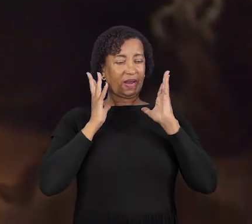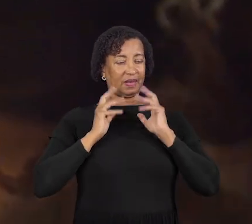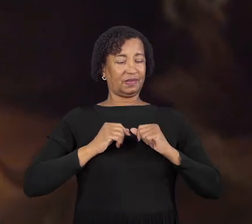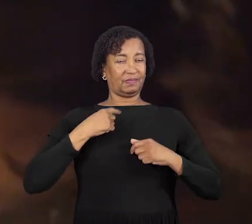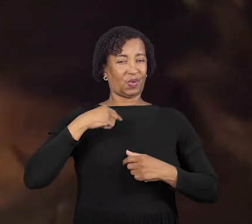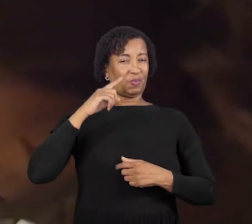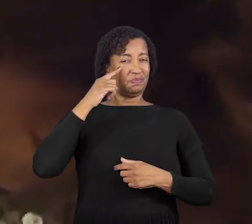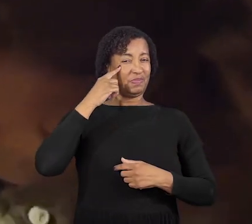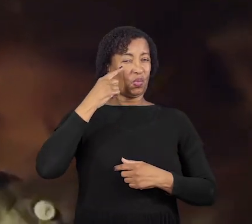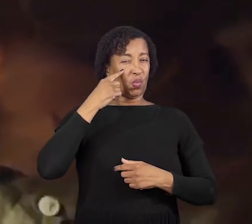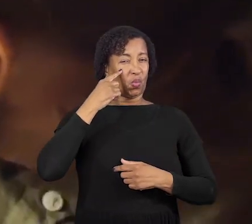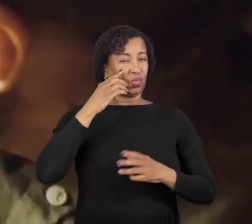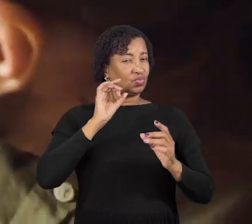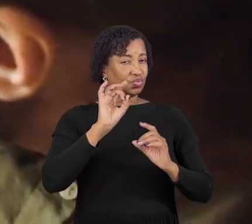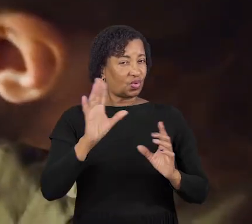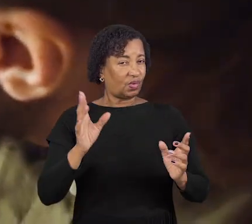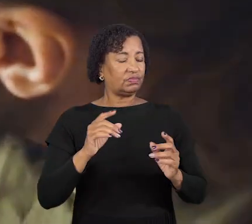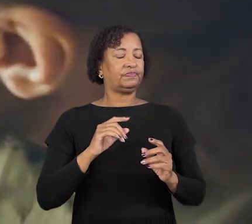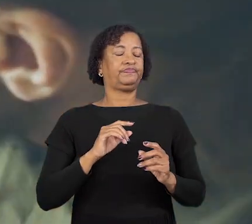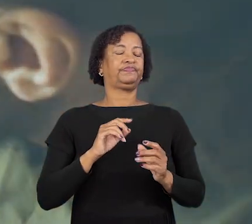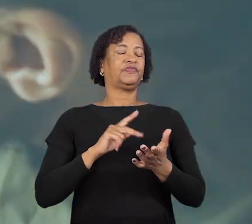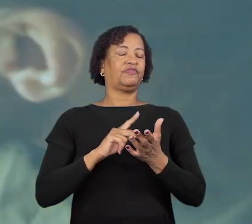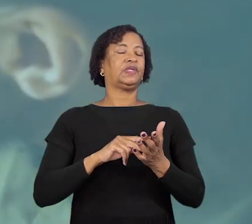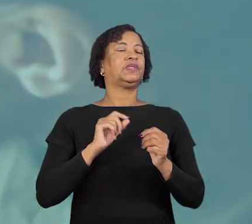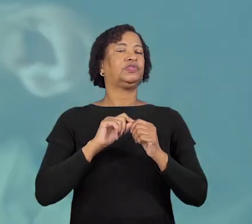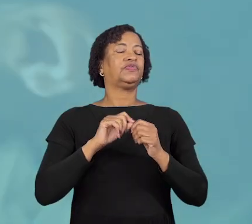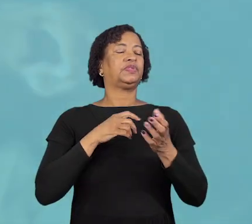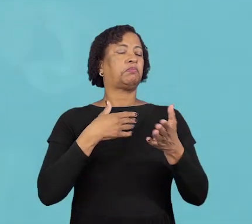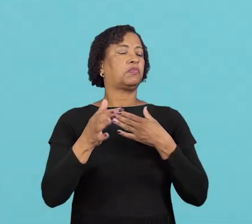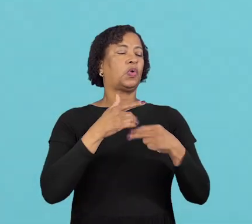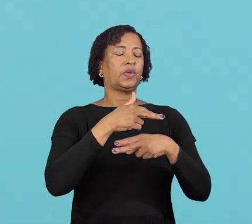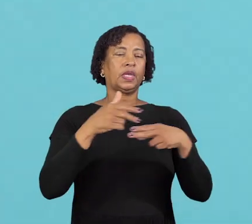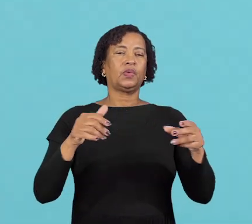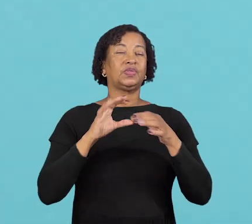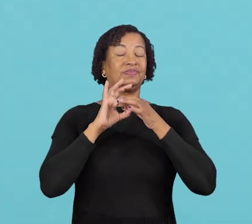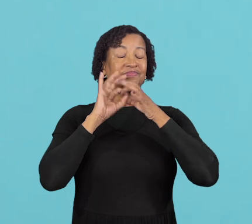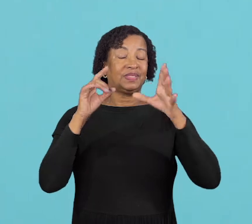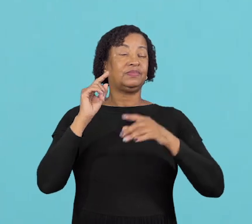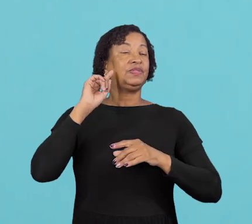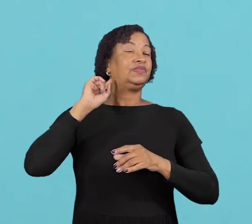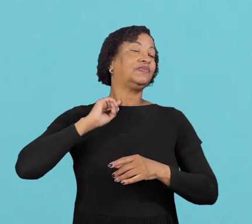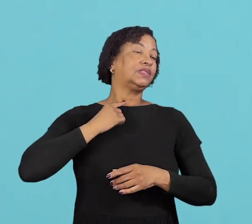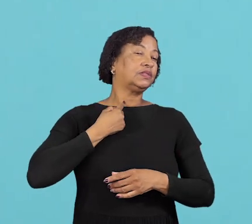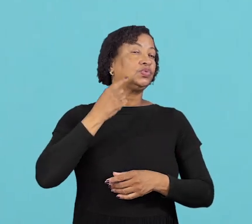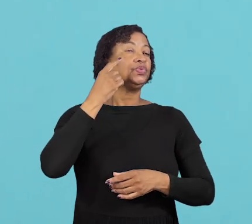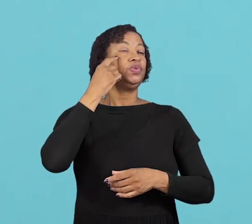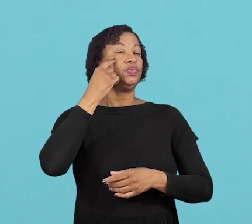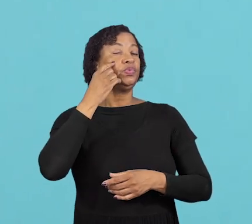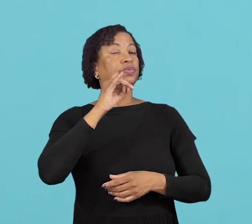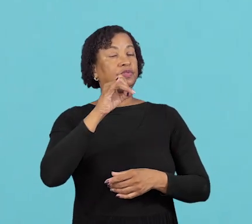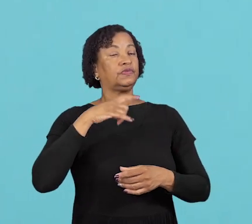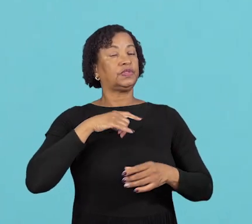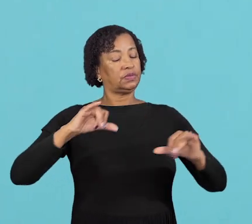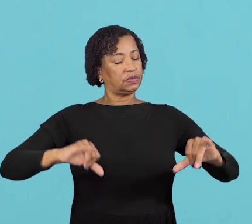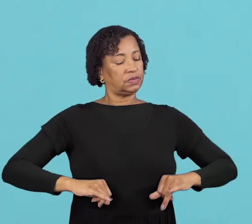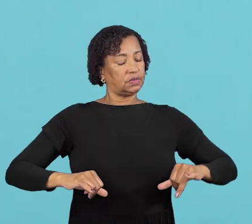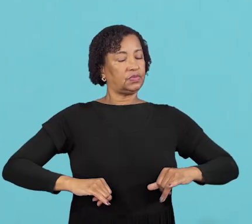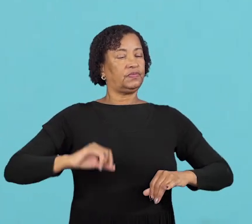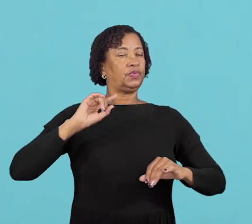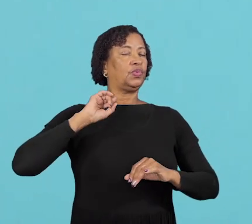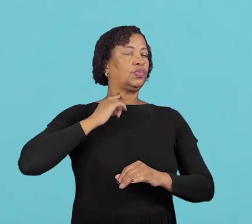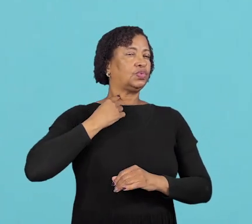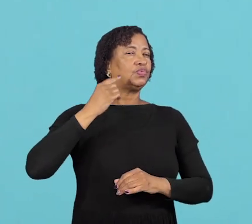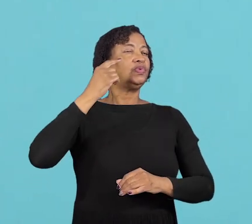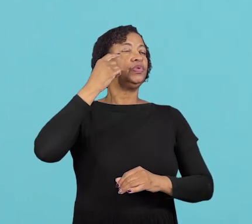olho? Na verdade, eu faria qualquer coisa para me livrar daquele cisco no olho." Se você já sofreu com um cisco no seu